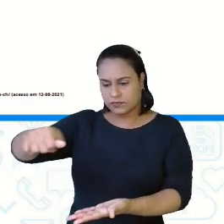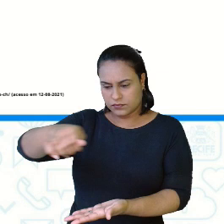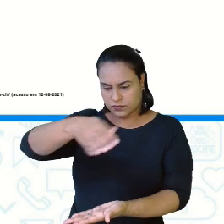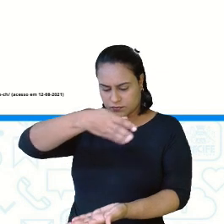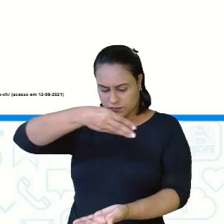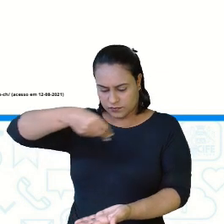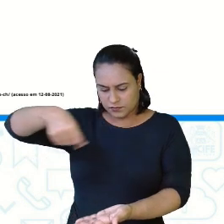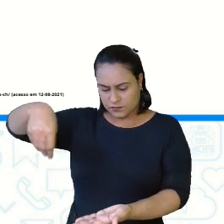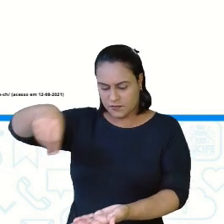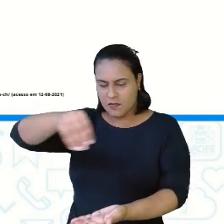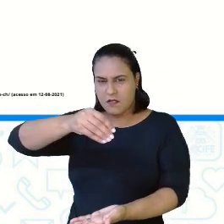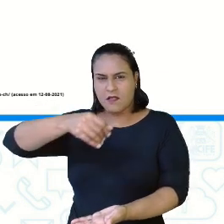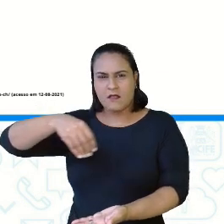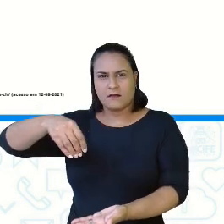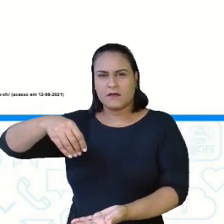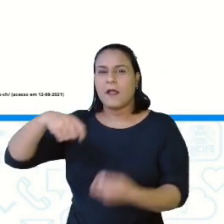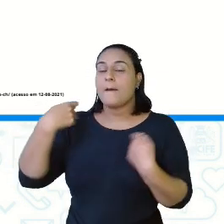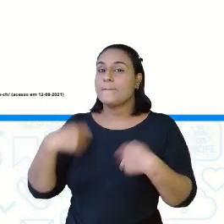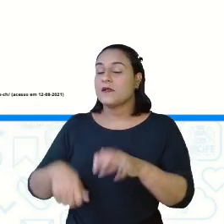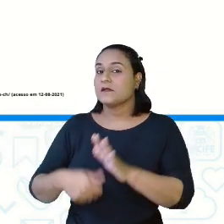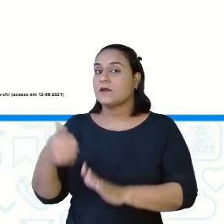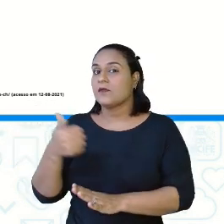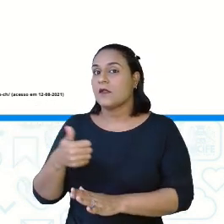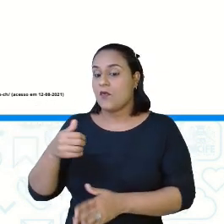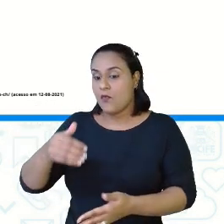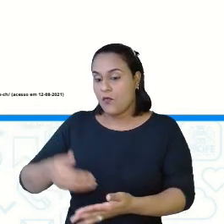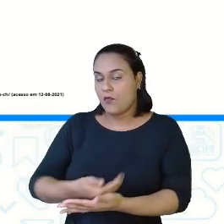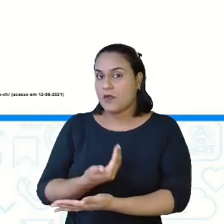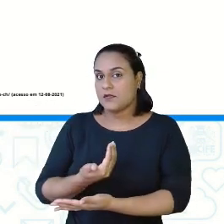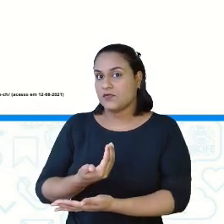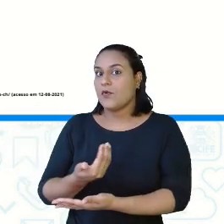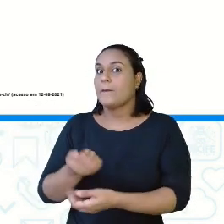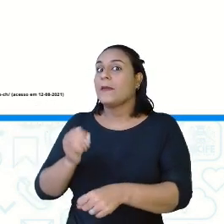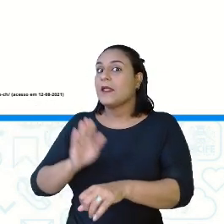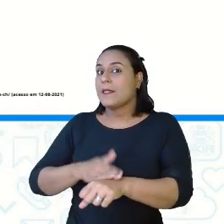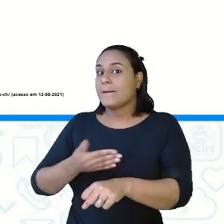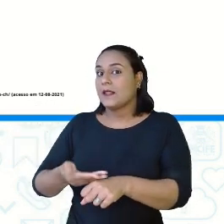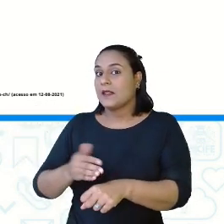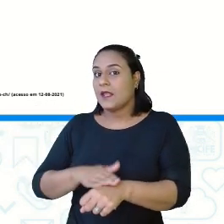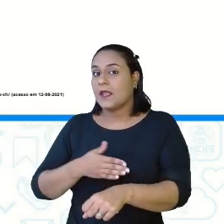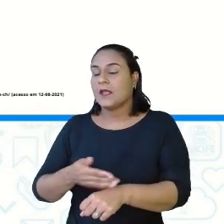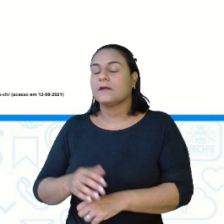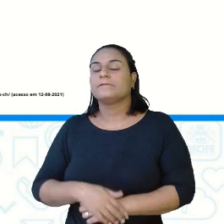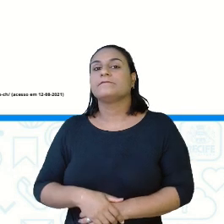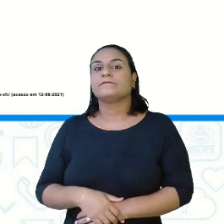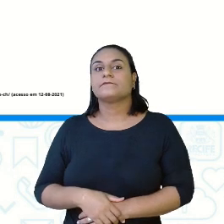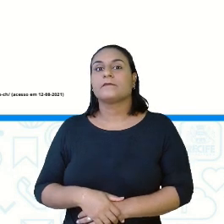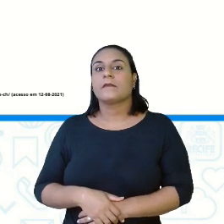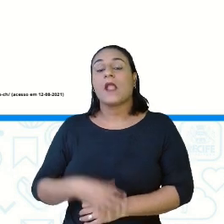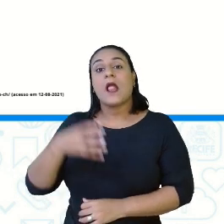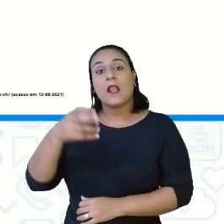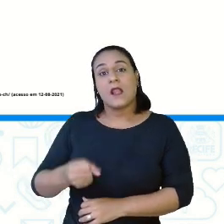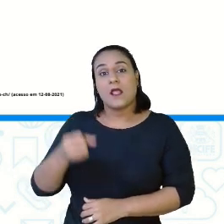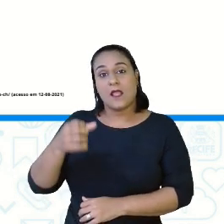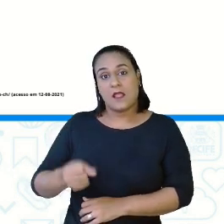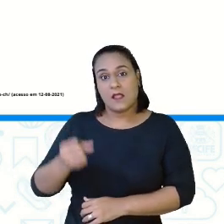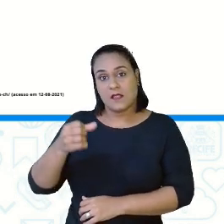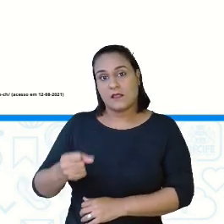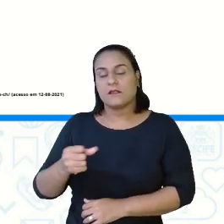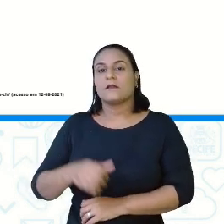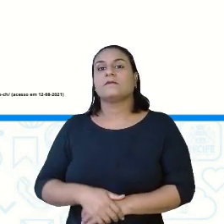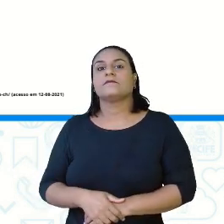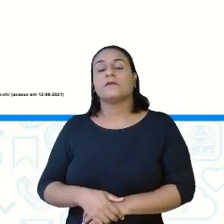para a cobertura, eu vou precisar de uma colher de sopa de margarina, meia xícara de leite, 5 colheres